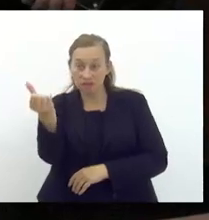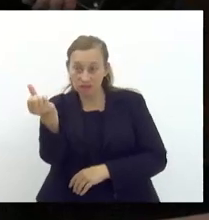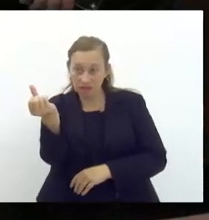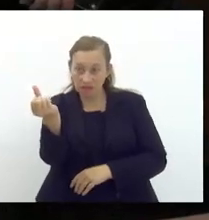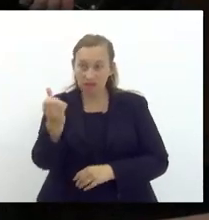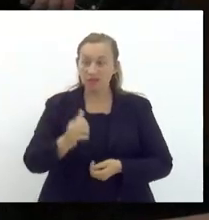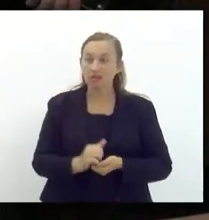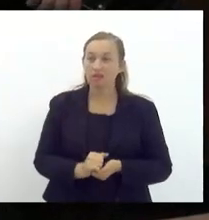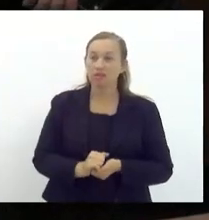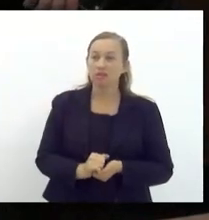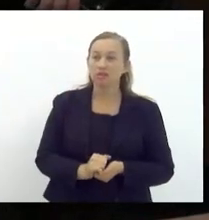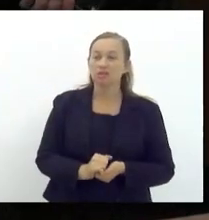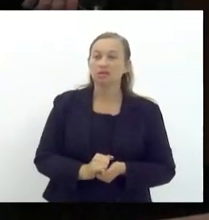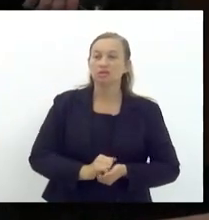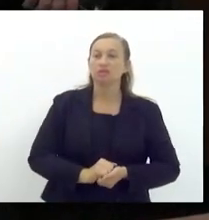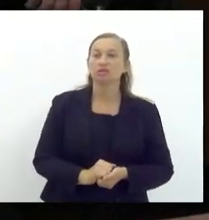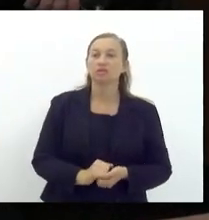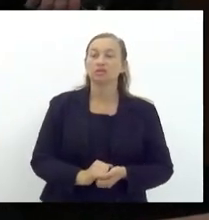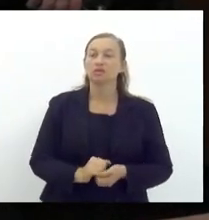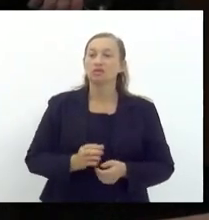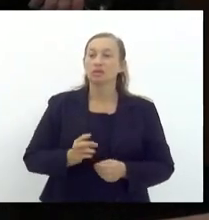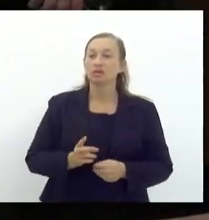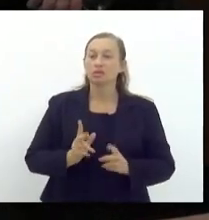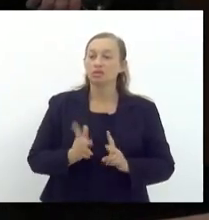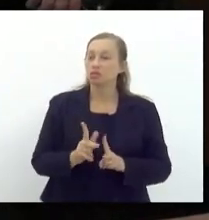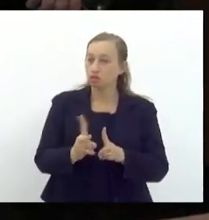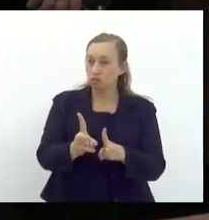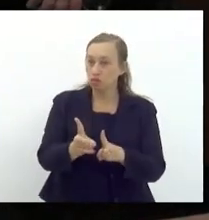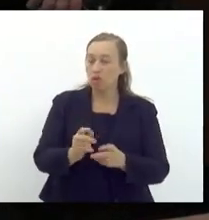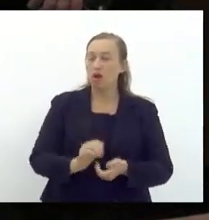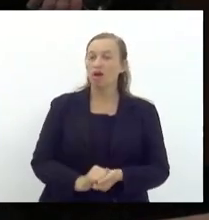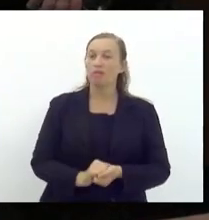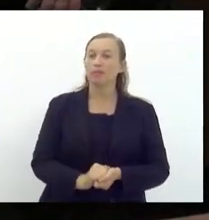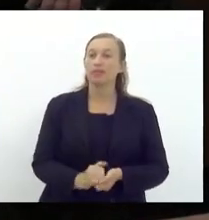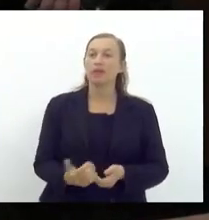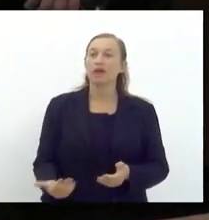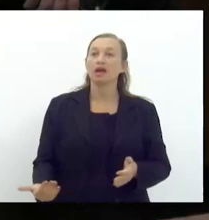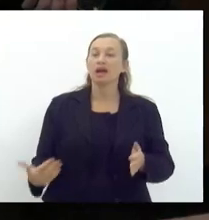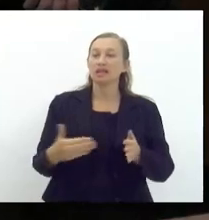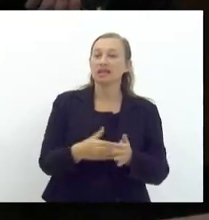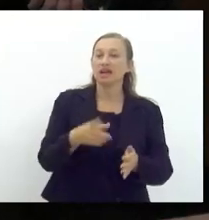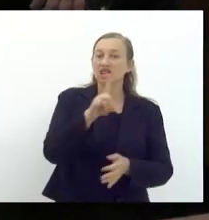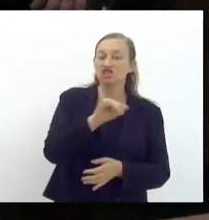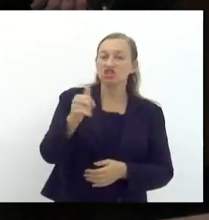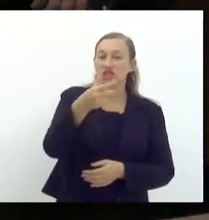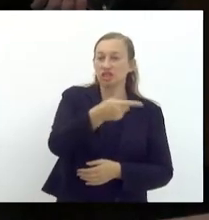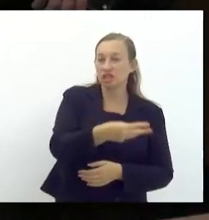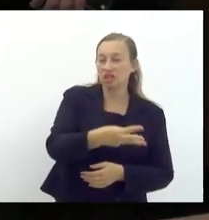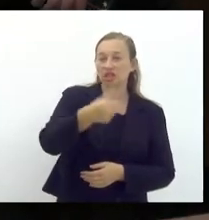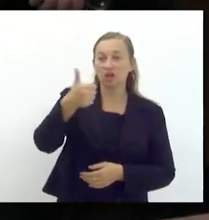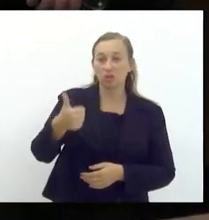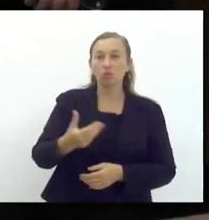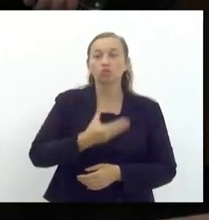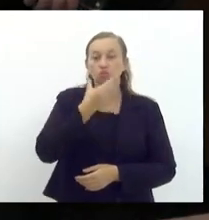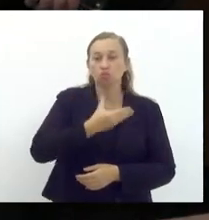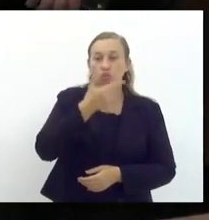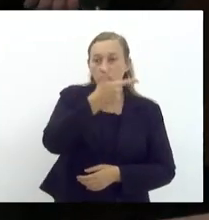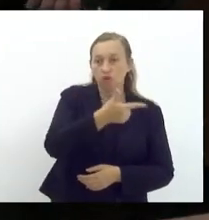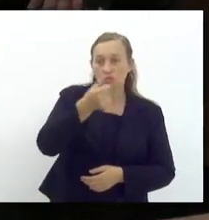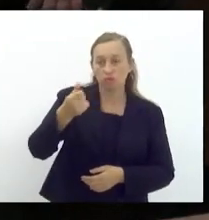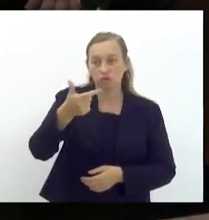serem transitórias como sempre foram até 31 do 12 de 2031